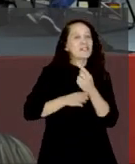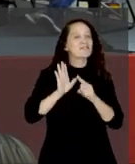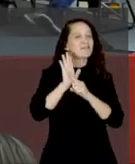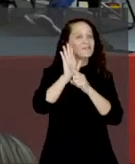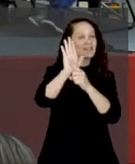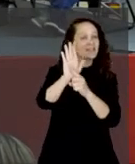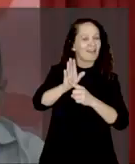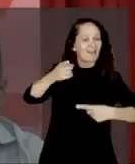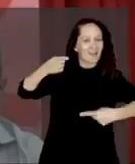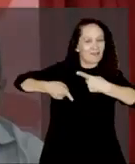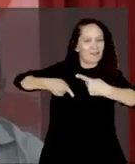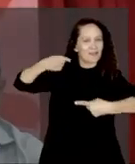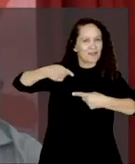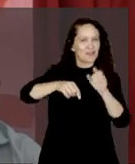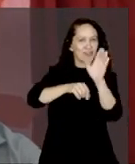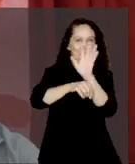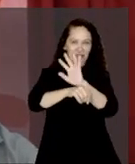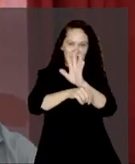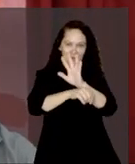enche de muita emoção.